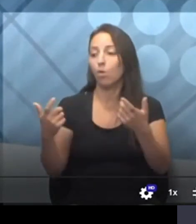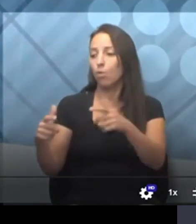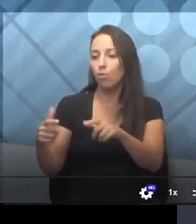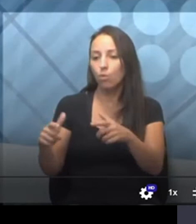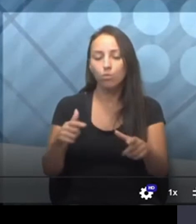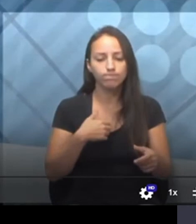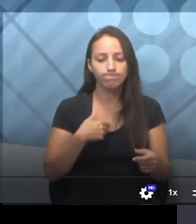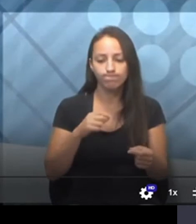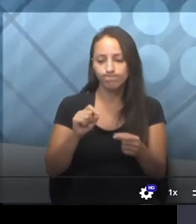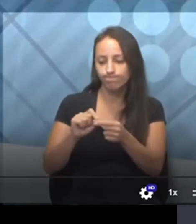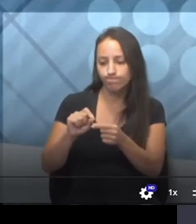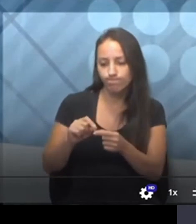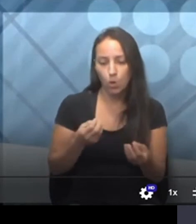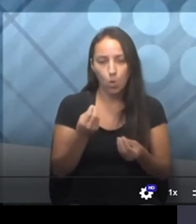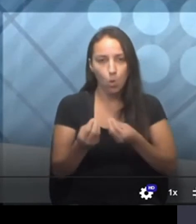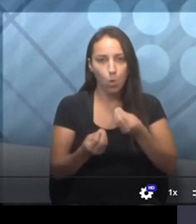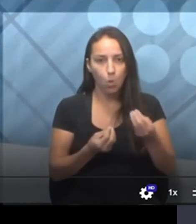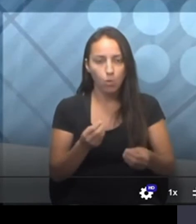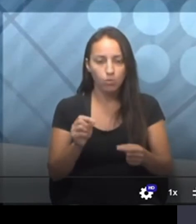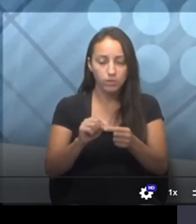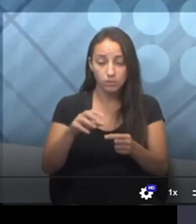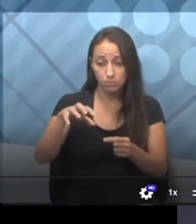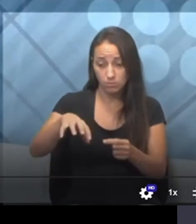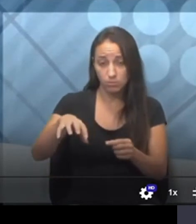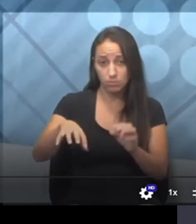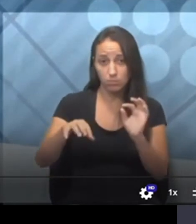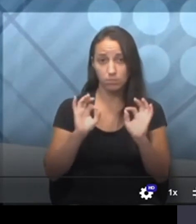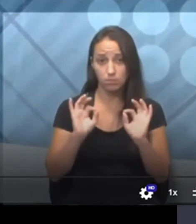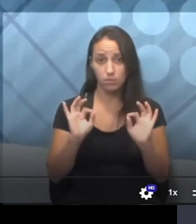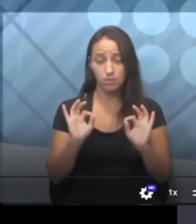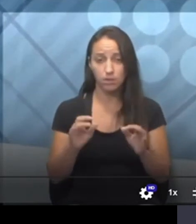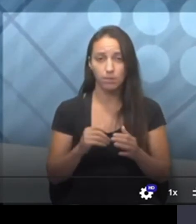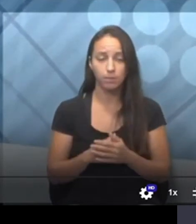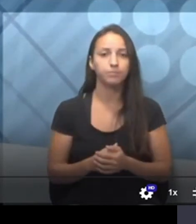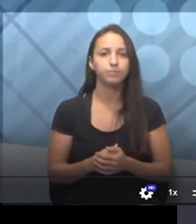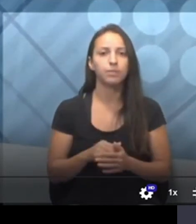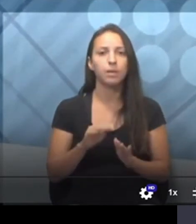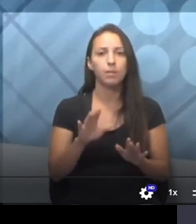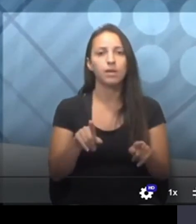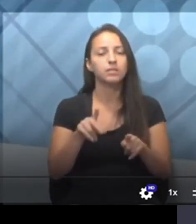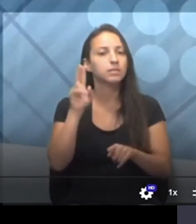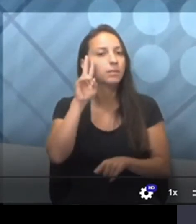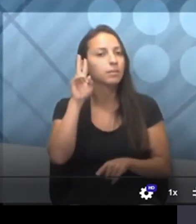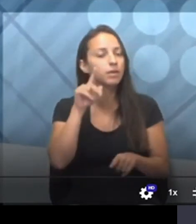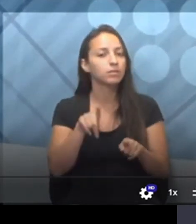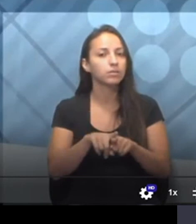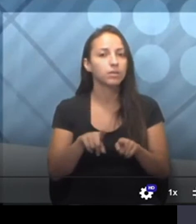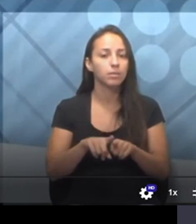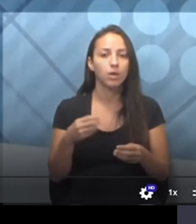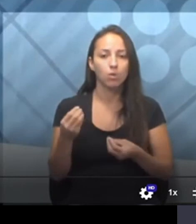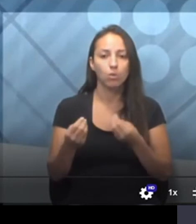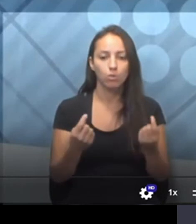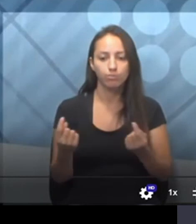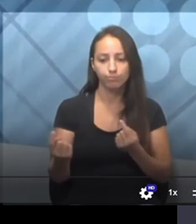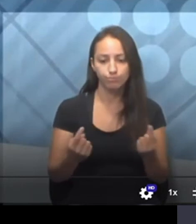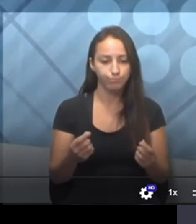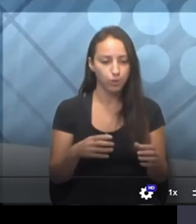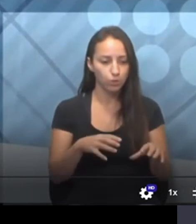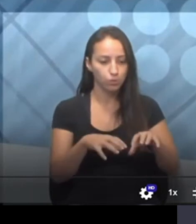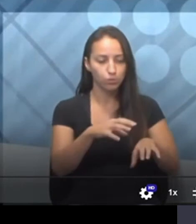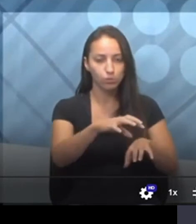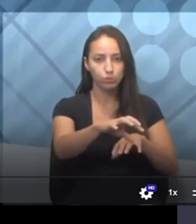vou fazer, de que maneira eu vou fazer esse setor, mas sempre lembrando como é que ele vai se relacionar com os demais setores,